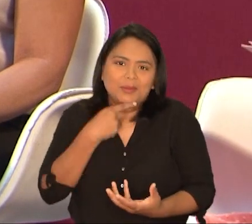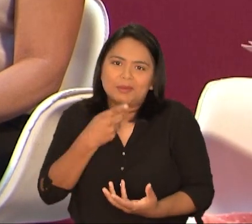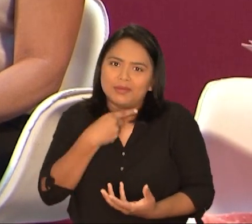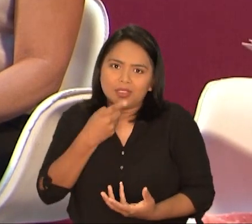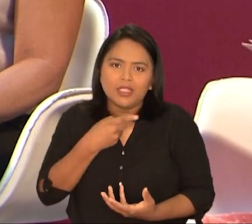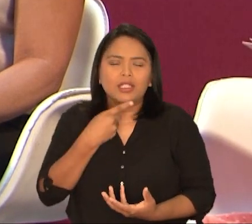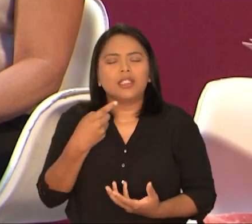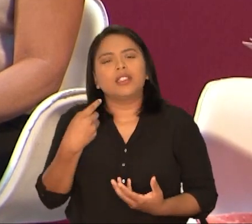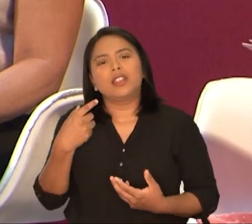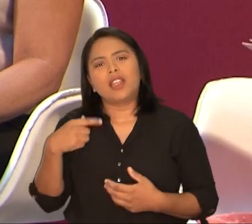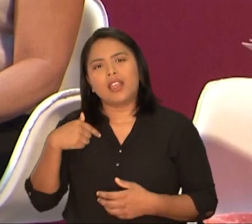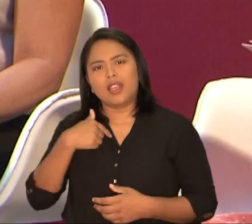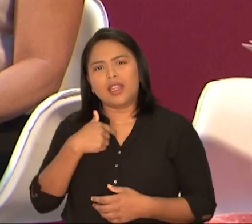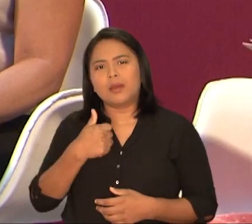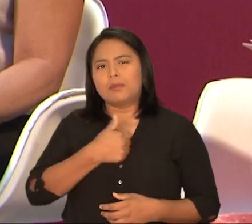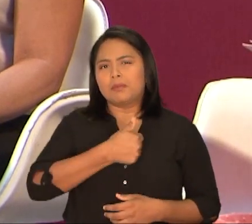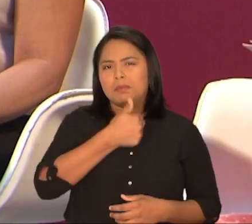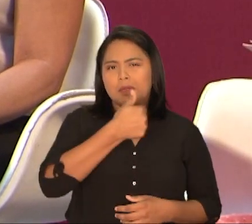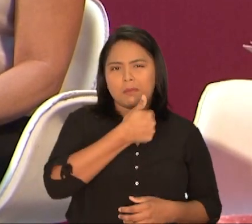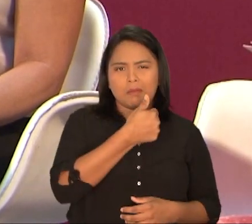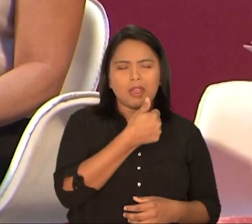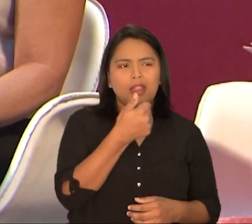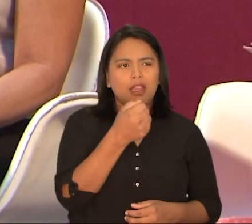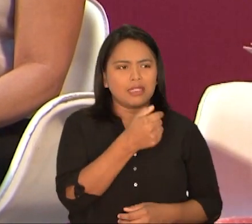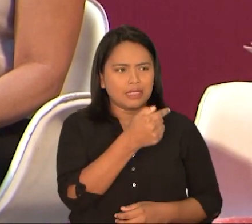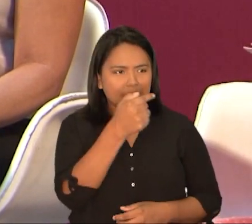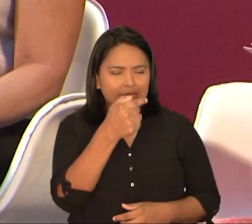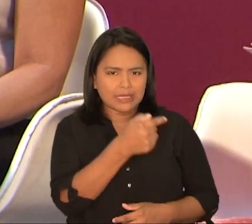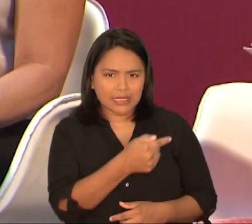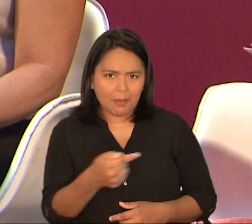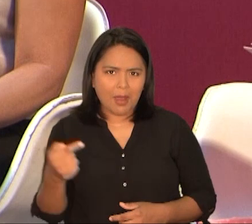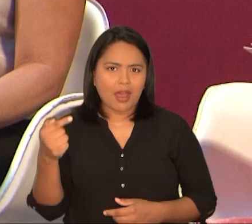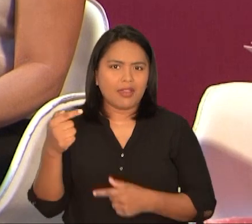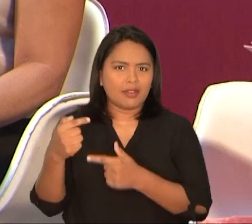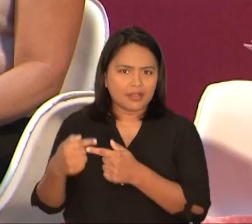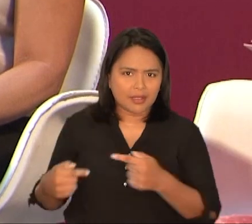desde o início ali, as primeiras semanas de gestação, desenvolvimento do